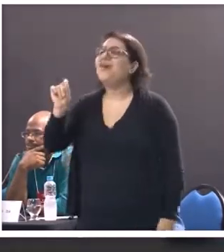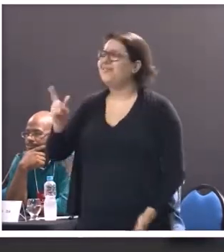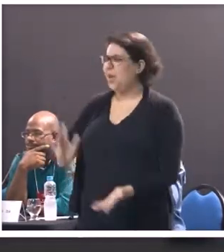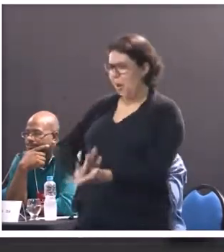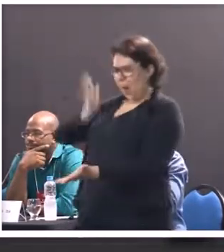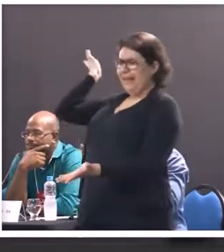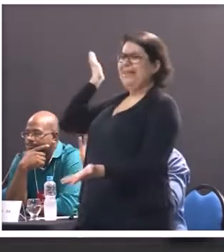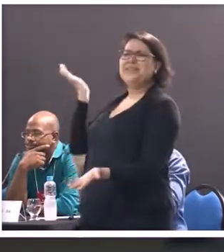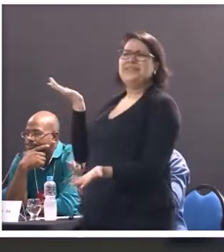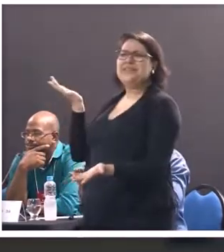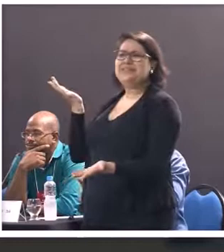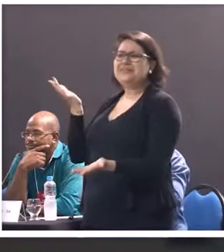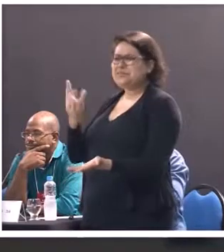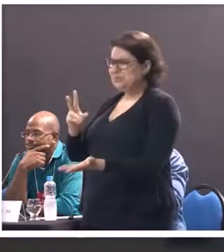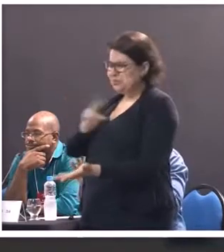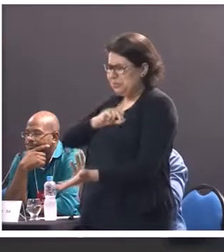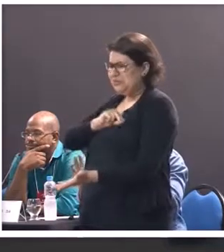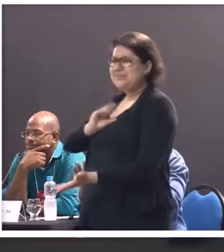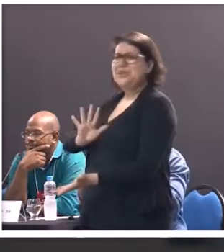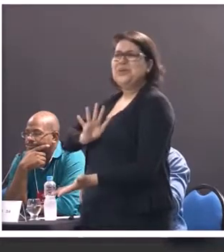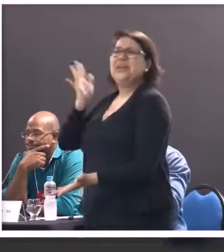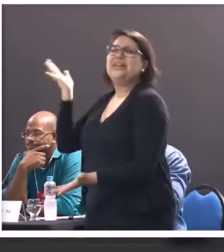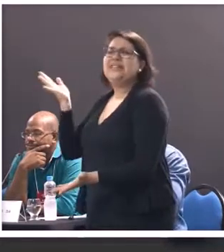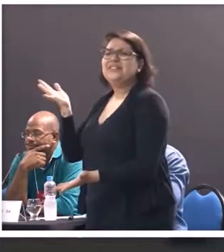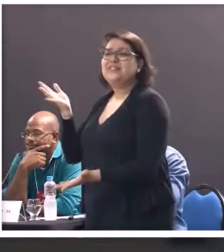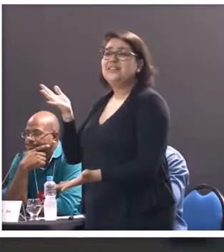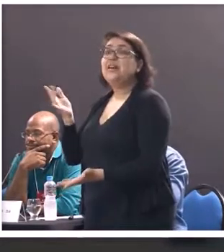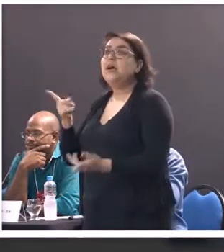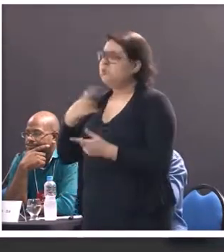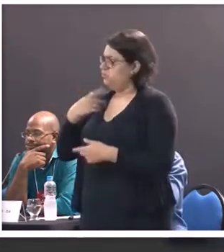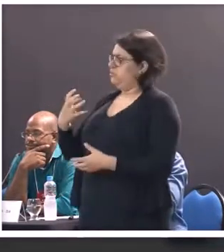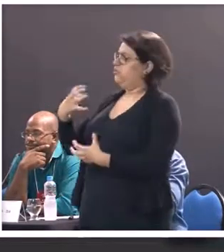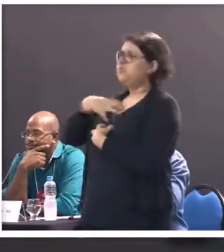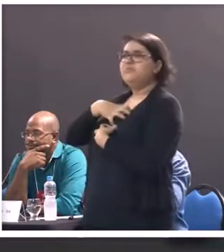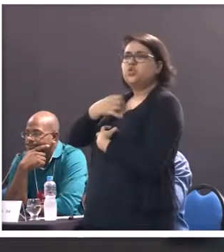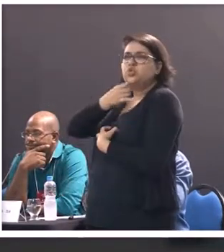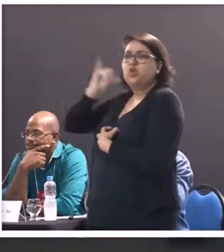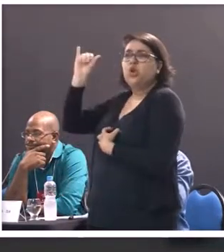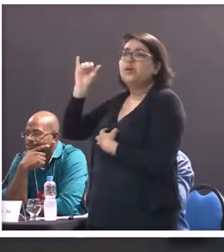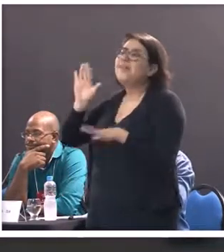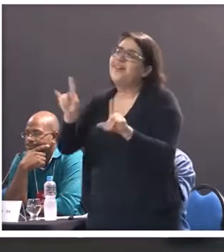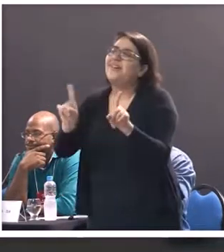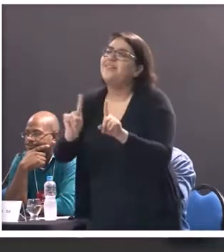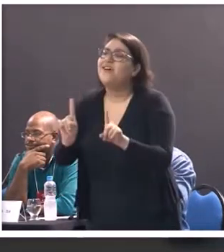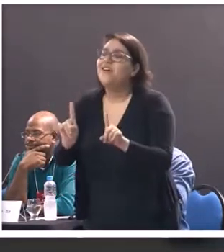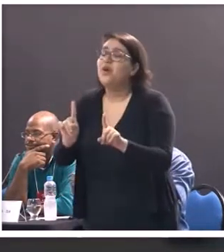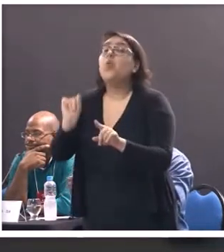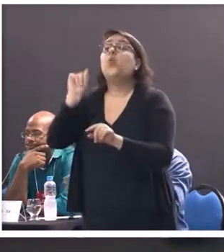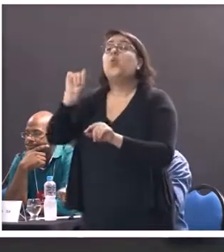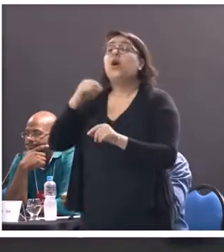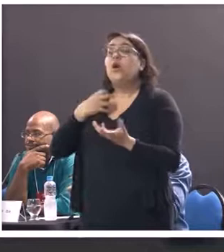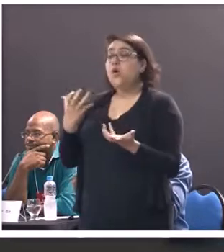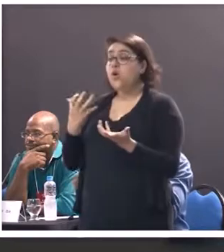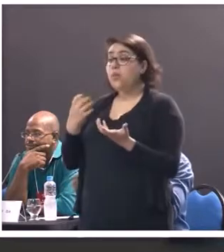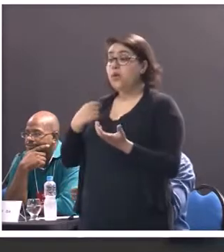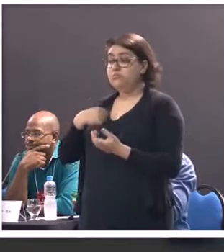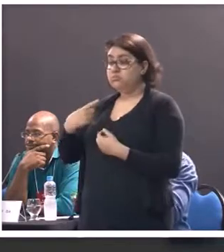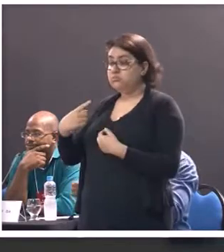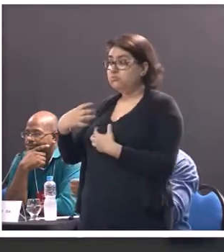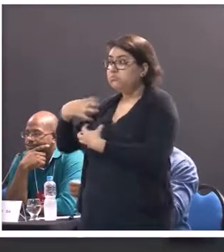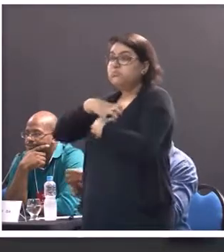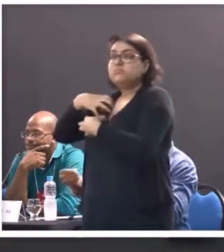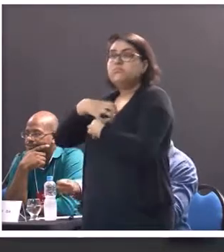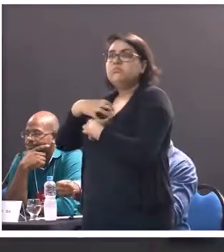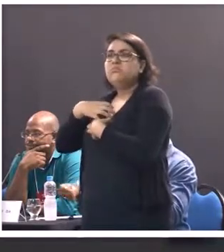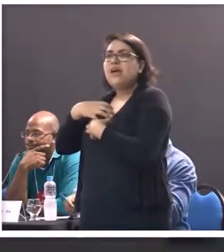tá horrível, nossa. E aí aquilo choca a gente. Mas não, eu não tenho indícios ainda, eu não tenho